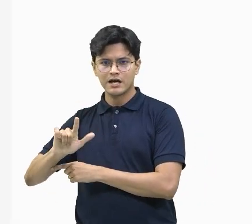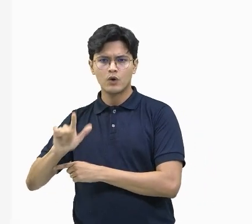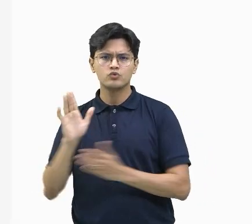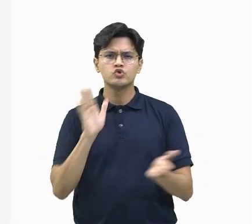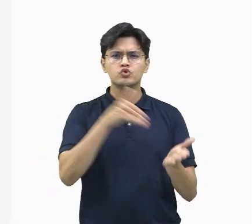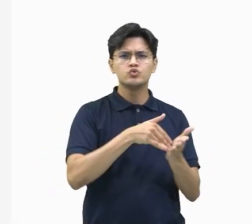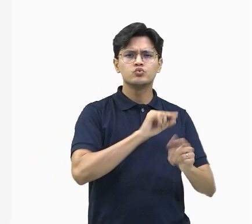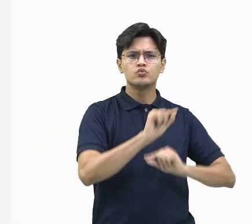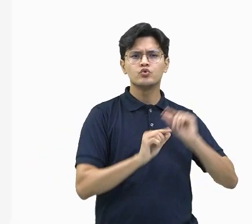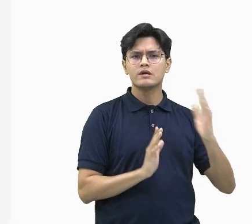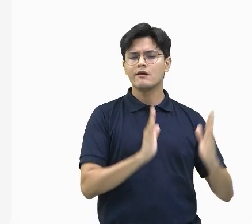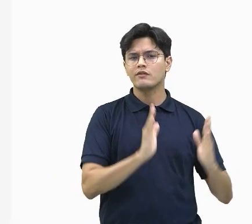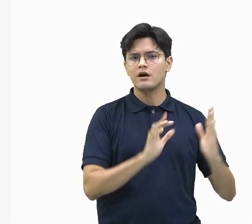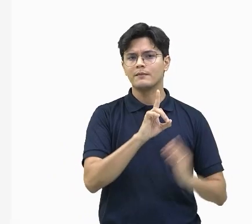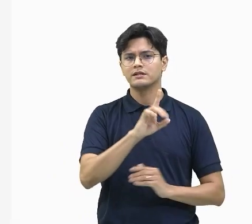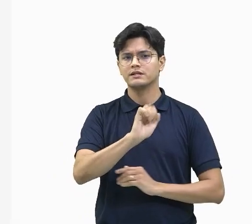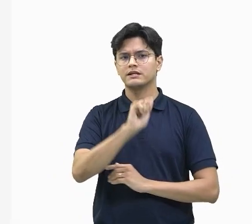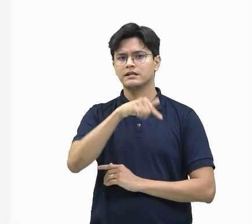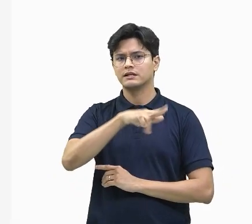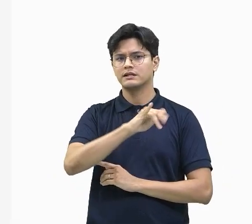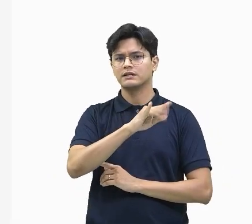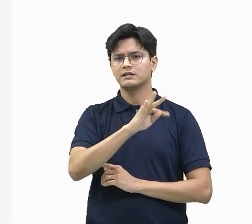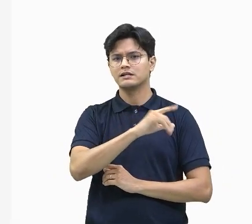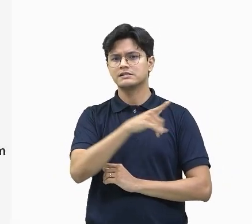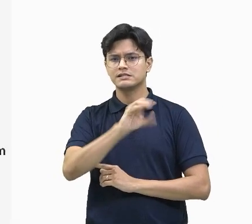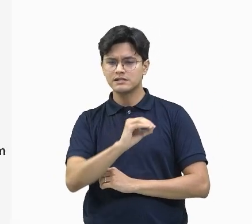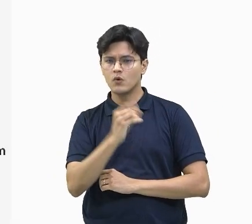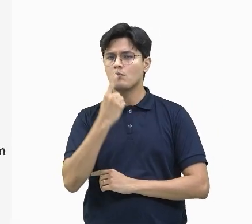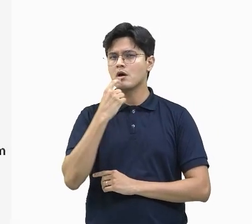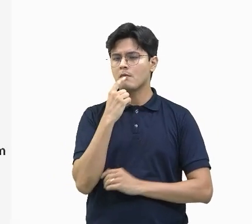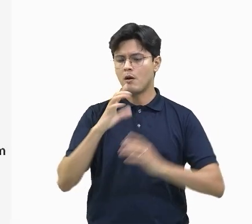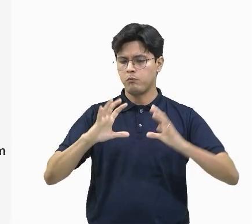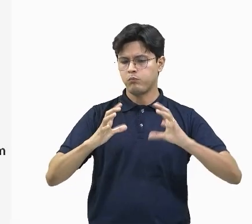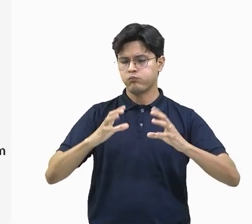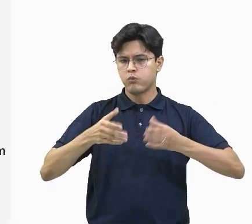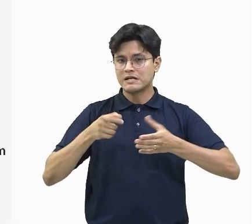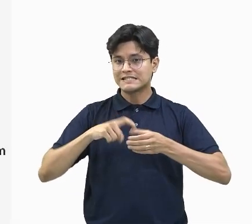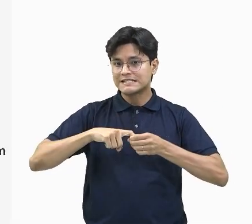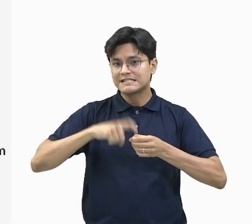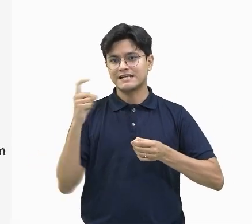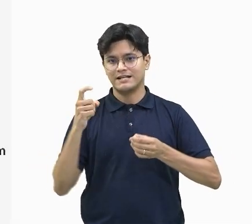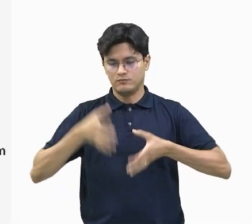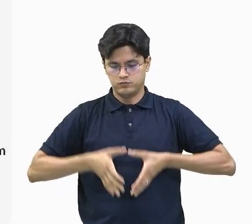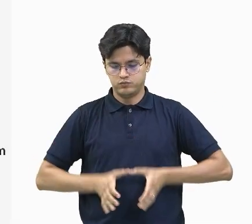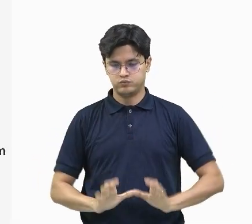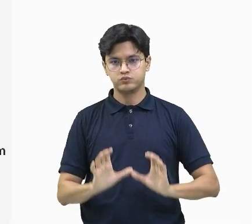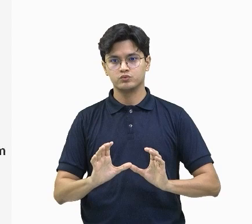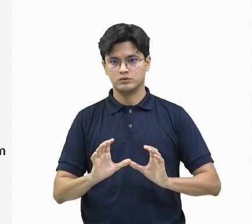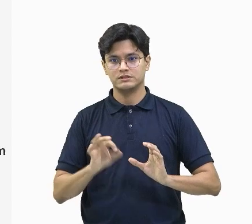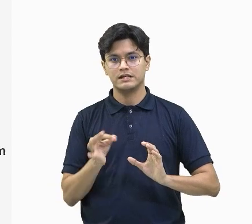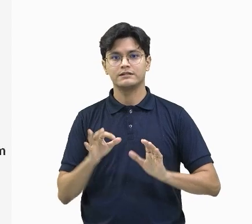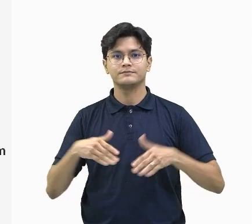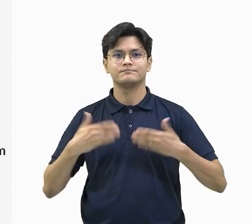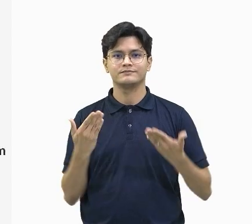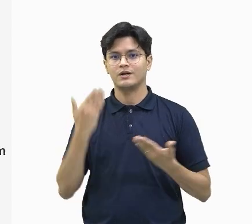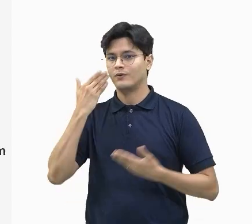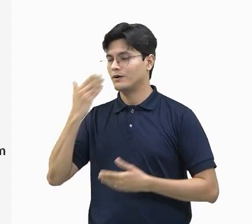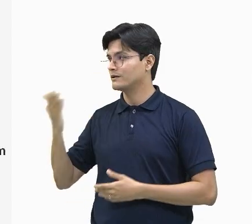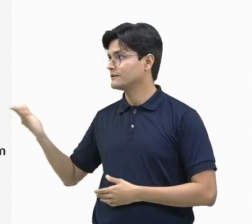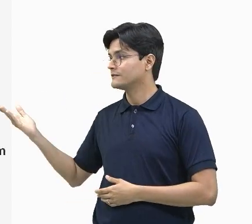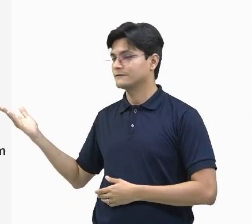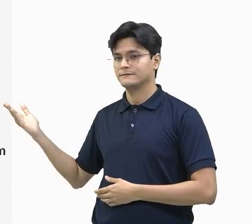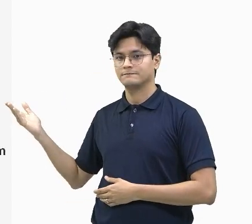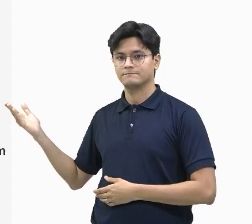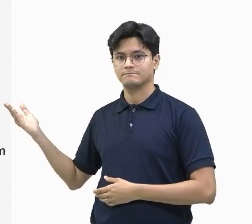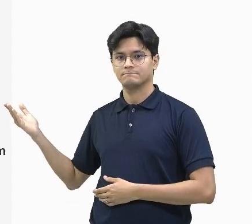onde a placenta ela é expelida após o nascimento do bebê. Então, após o bebê nascer, vejam só as etapas aí.